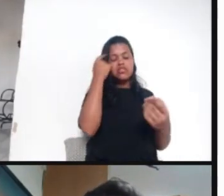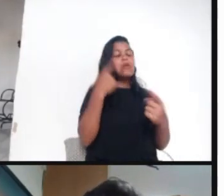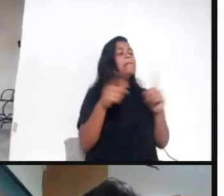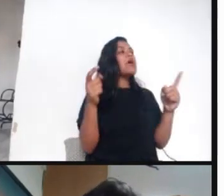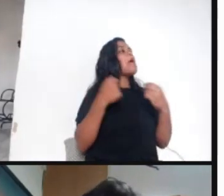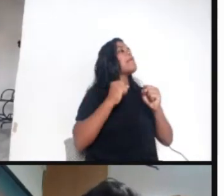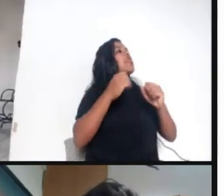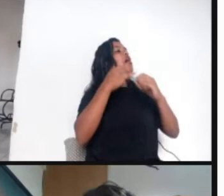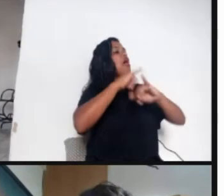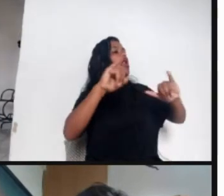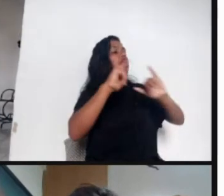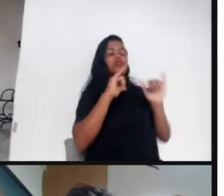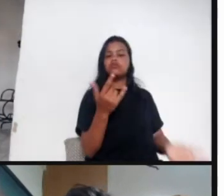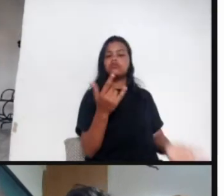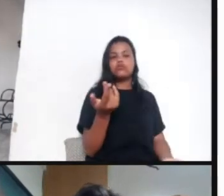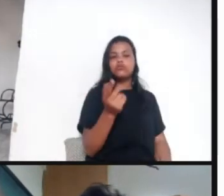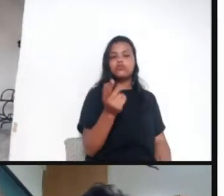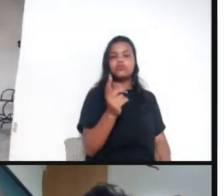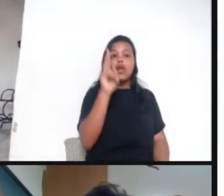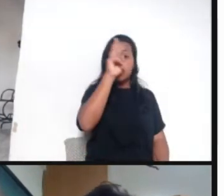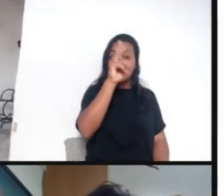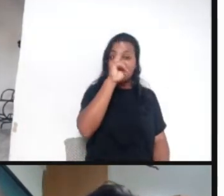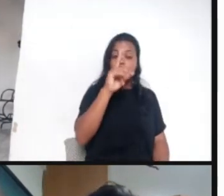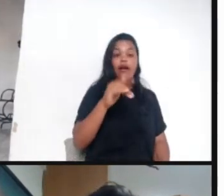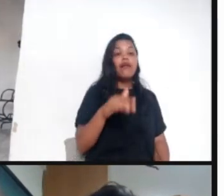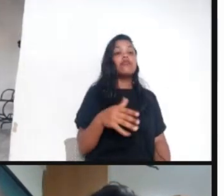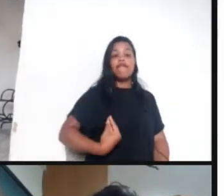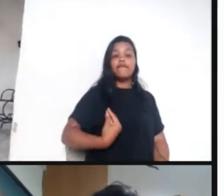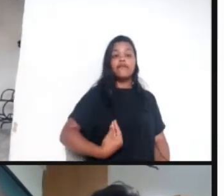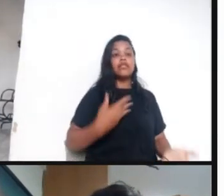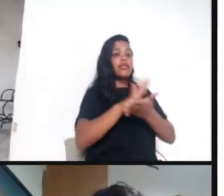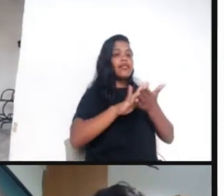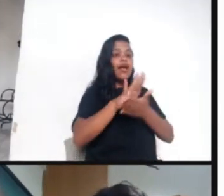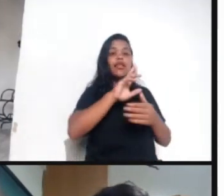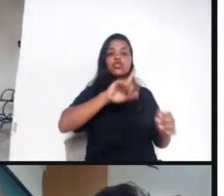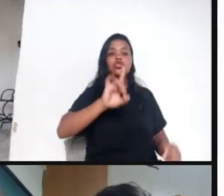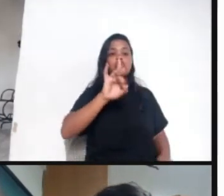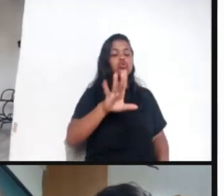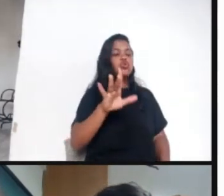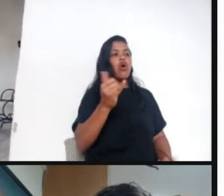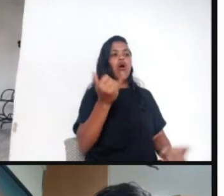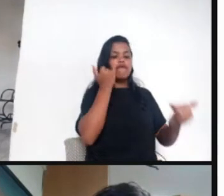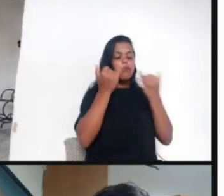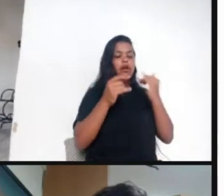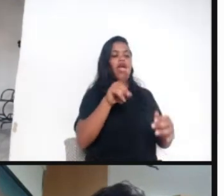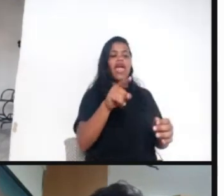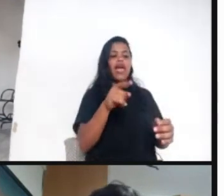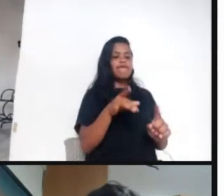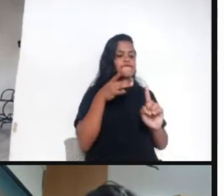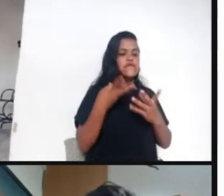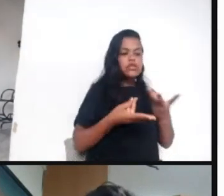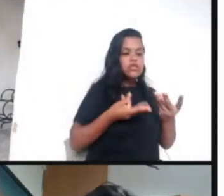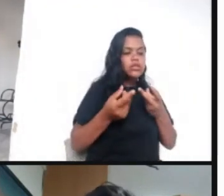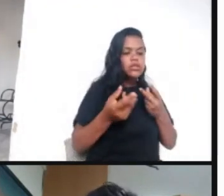lembrando, nada na vida é isento de interesses, sejam pessoais, interesses que sejam muito mais além do